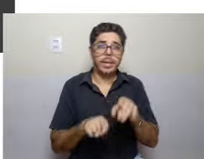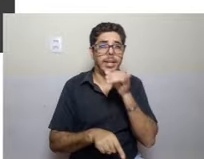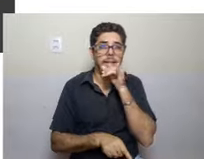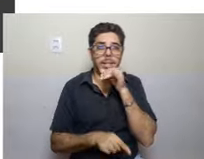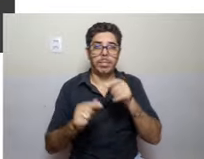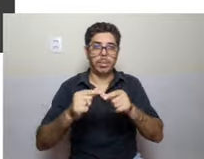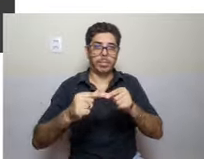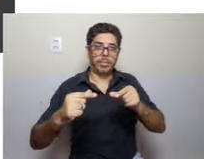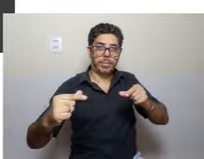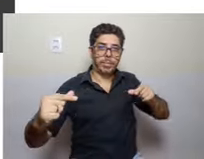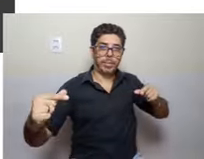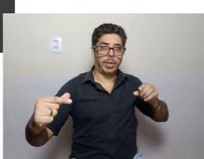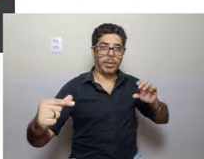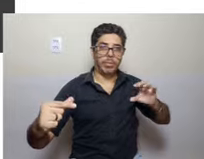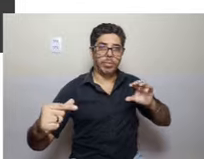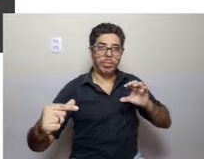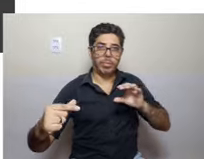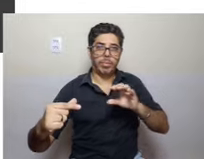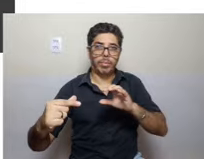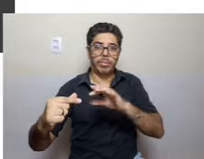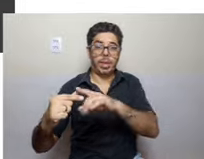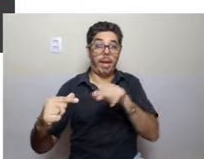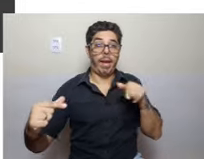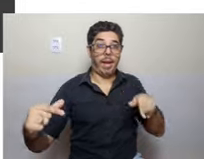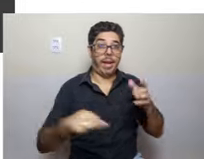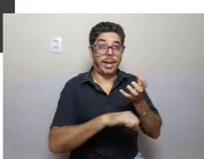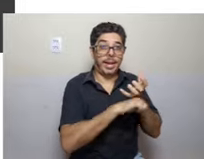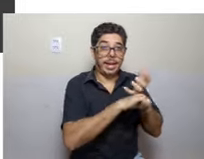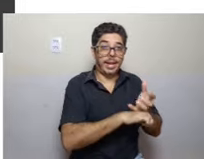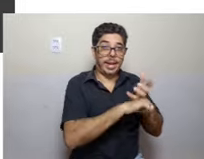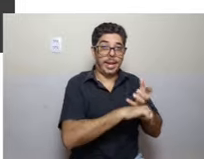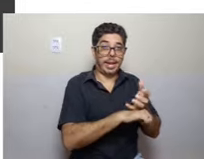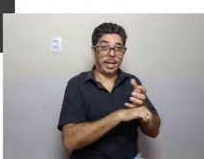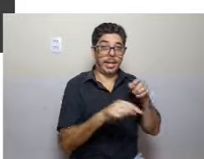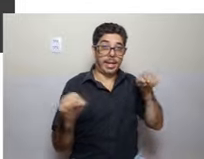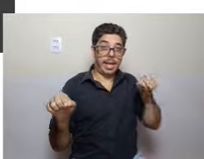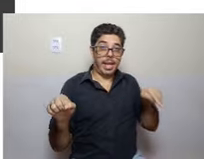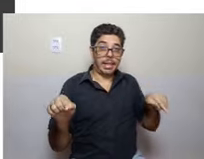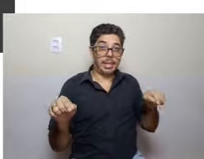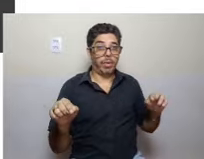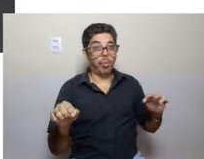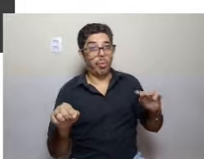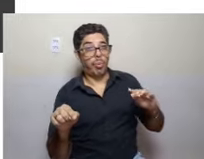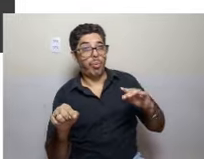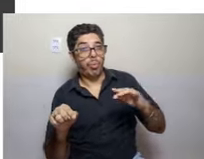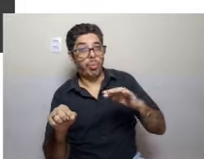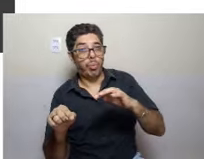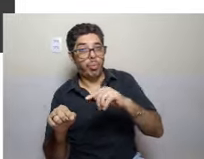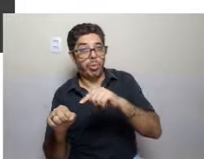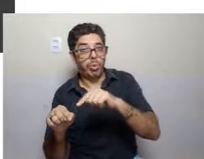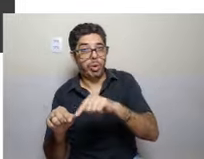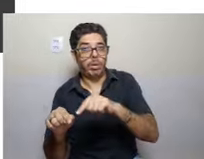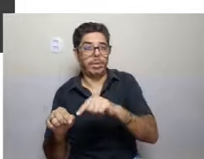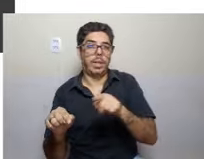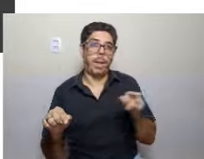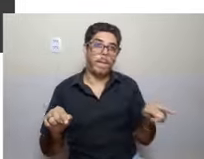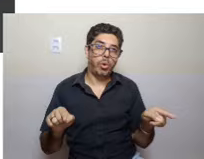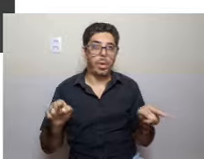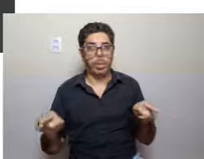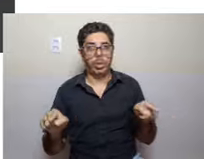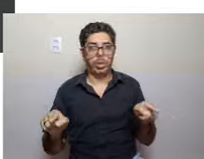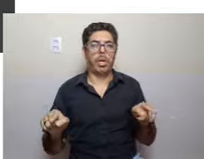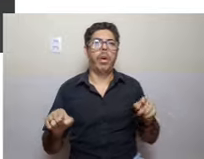diferentes potenciais elétricos, a carga elétrica flui de uma extremidade para a outra. O fluxo da carga vai